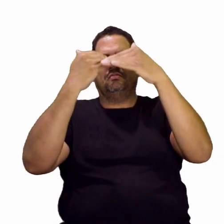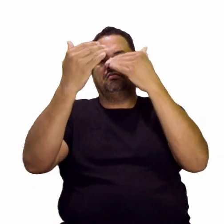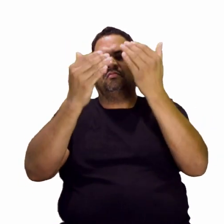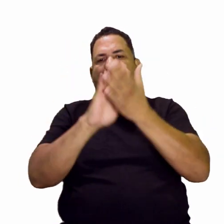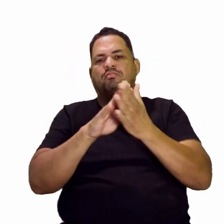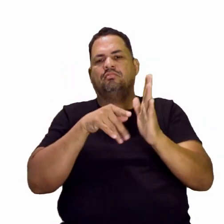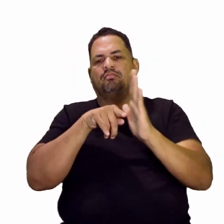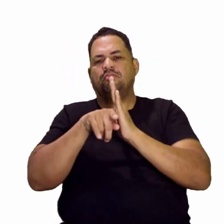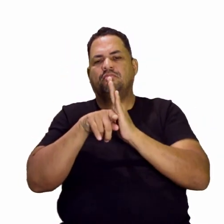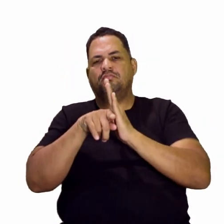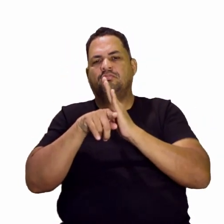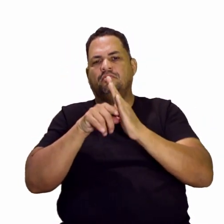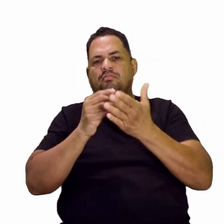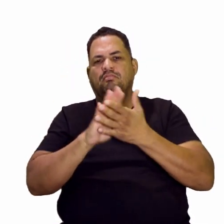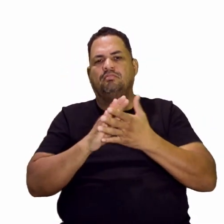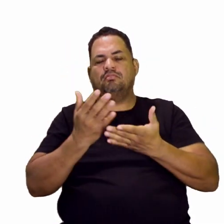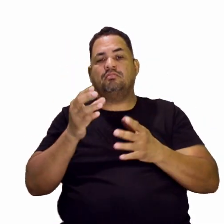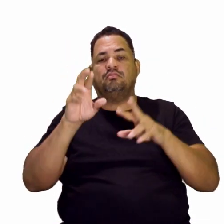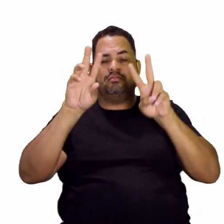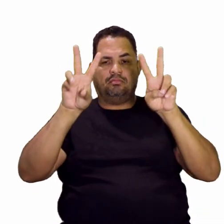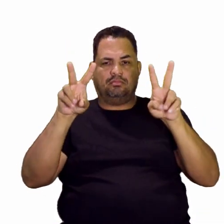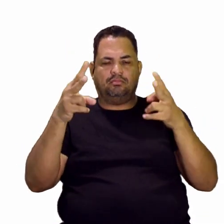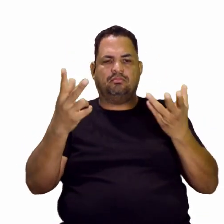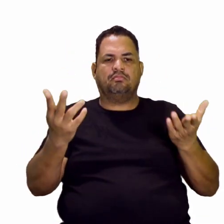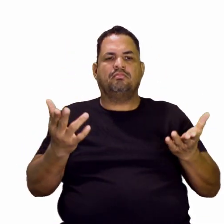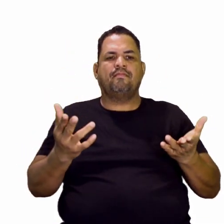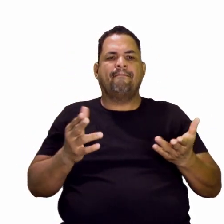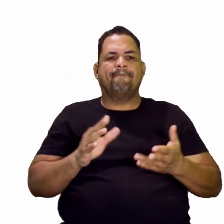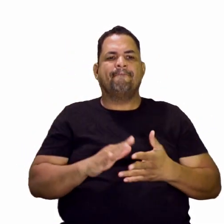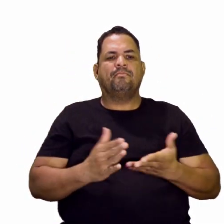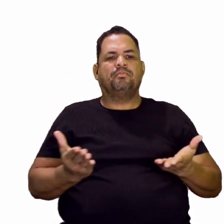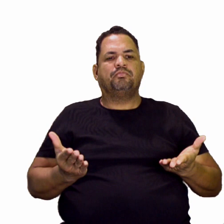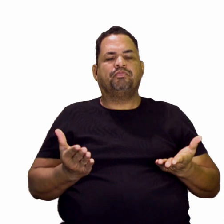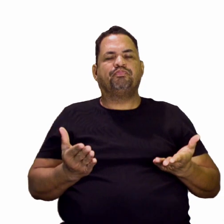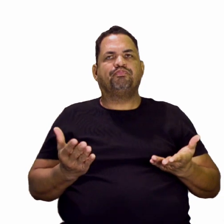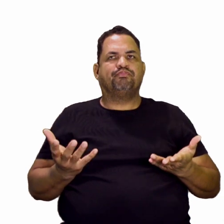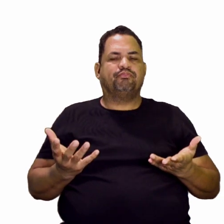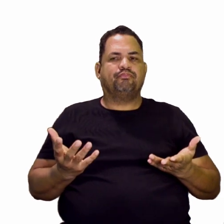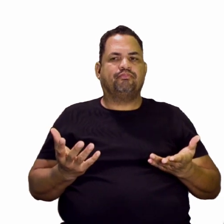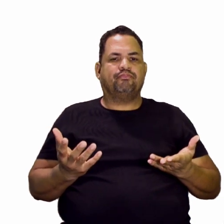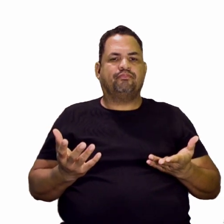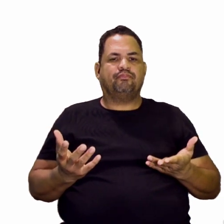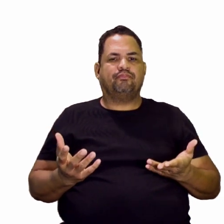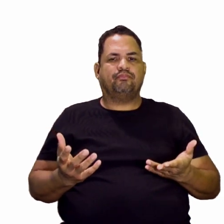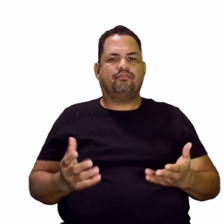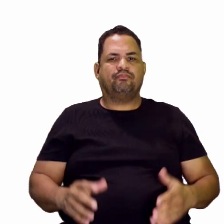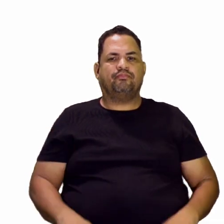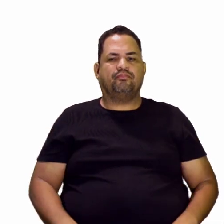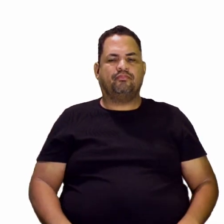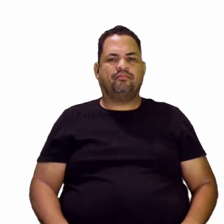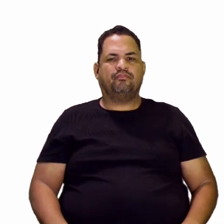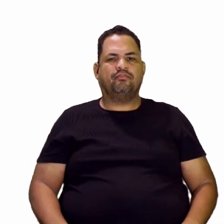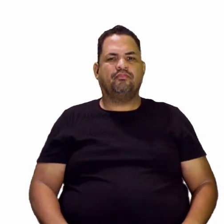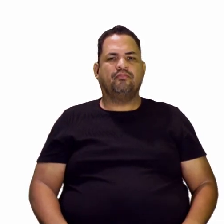de pesquisas sobre esse tema, ela vem aí, de repente,